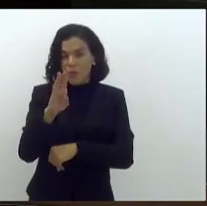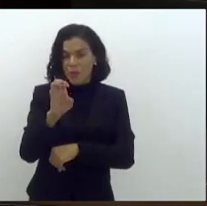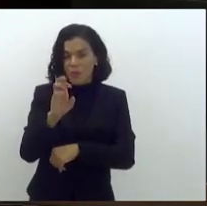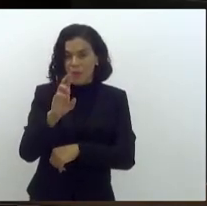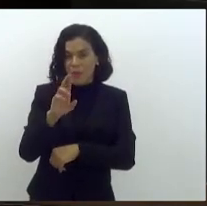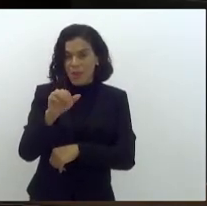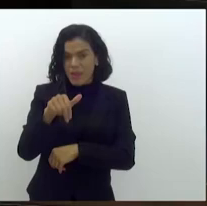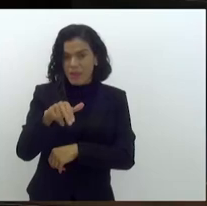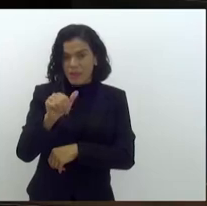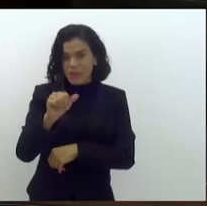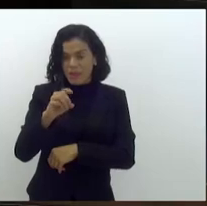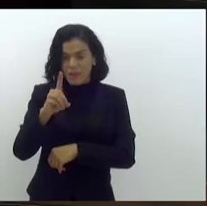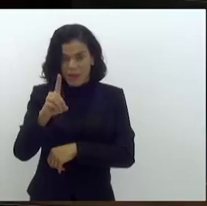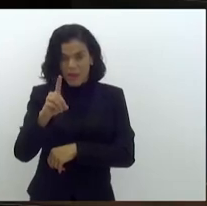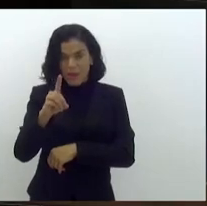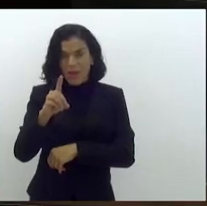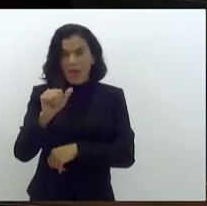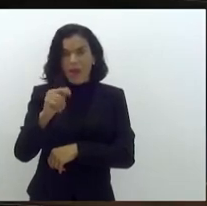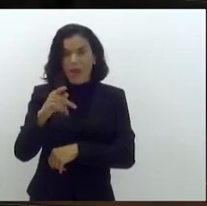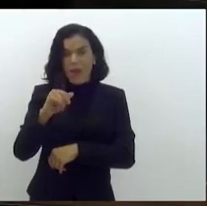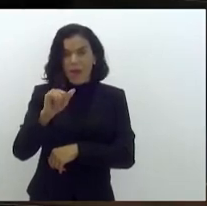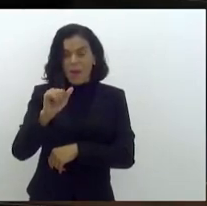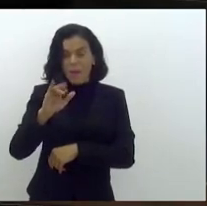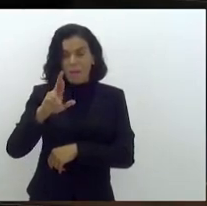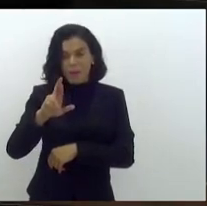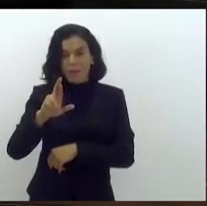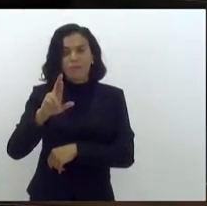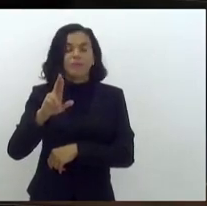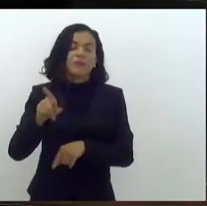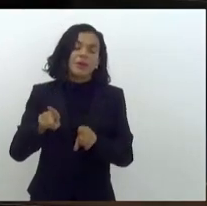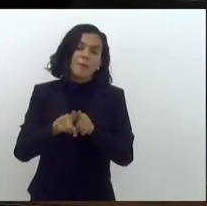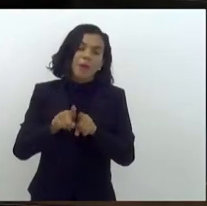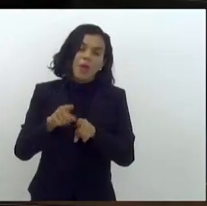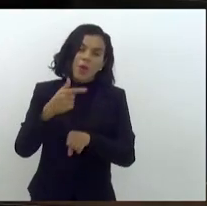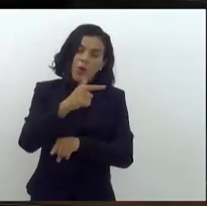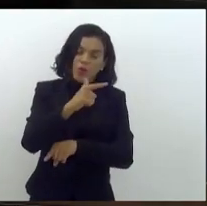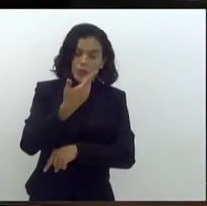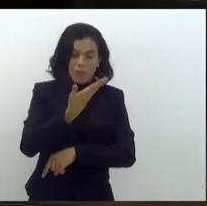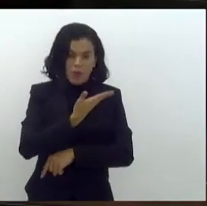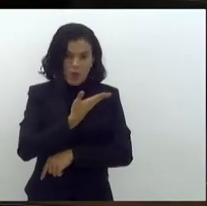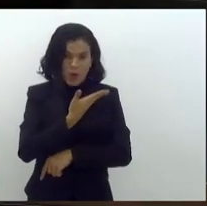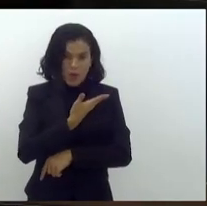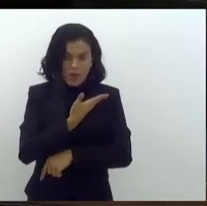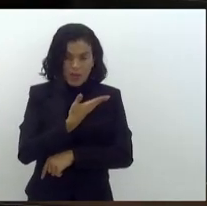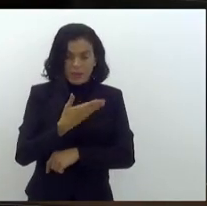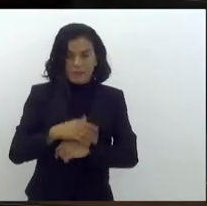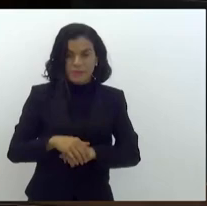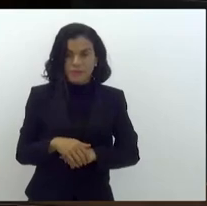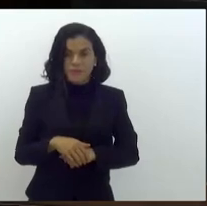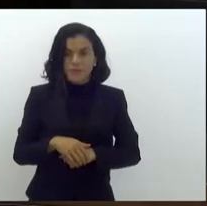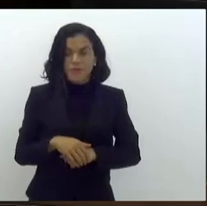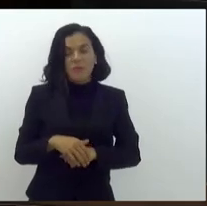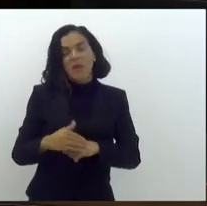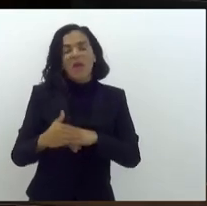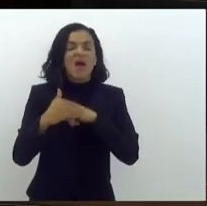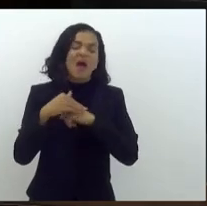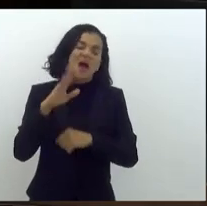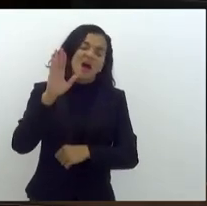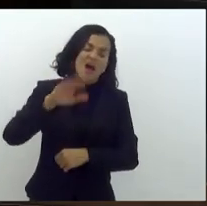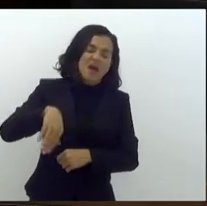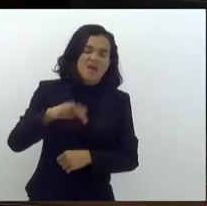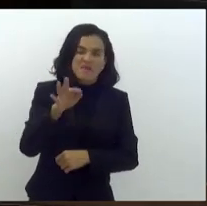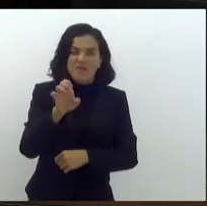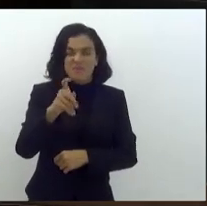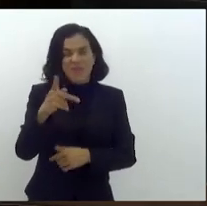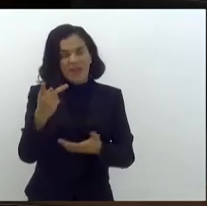que tá na equipe dele hoje foi meu colega de diretoria na Instituição fiscal independente eles falam não Felipe você tá